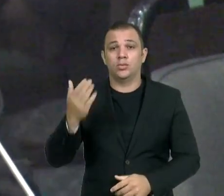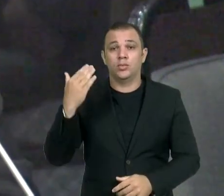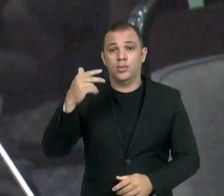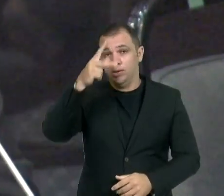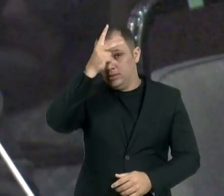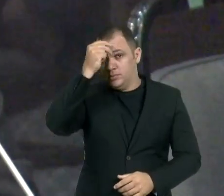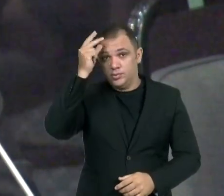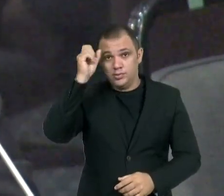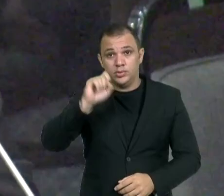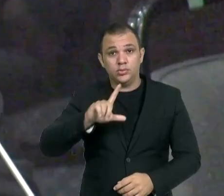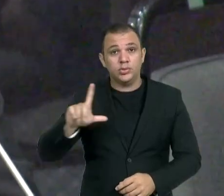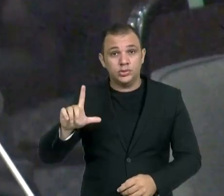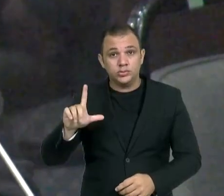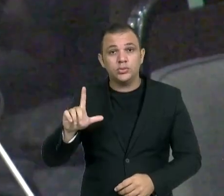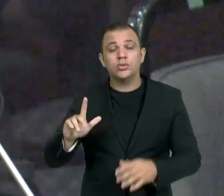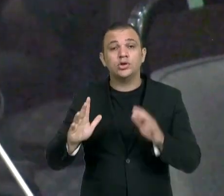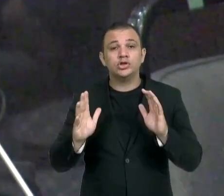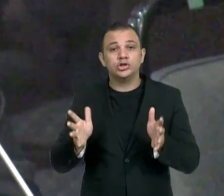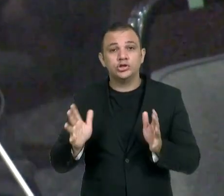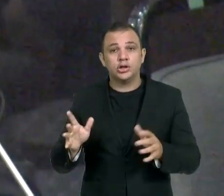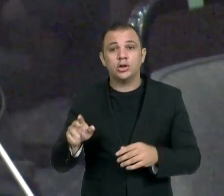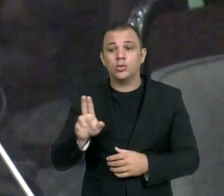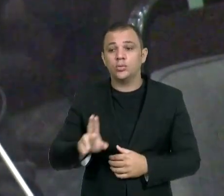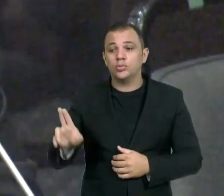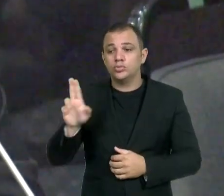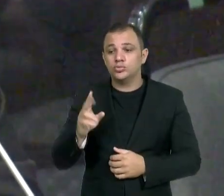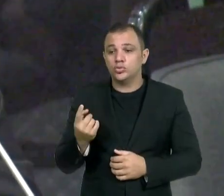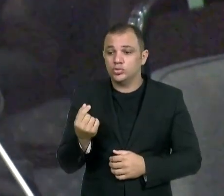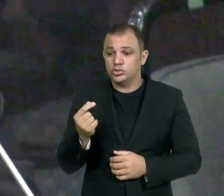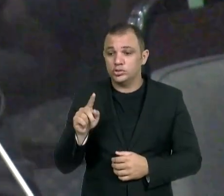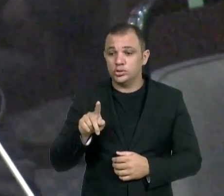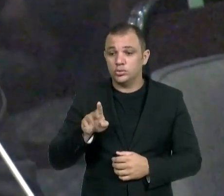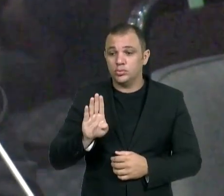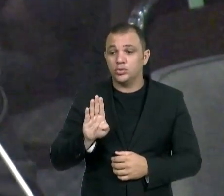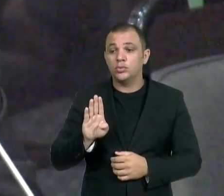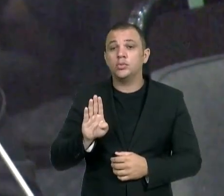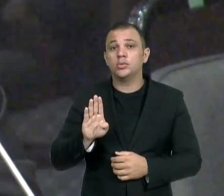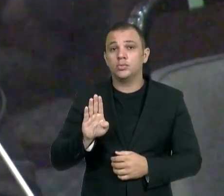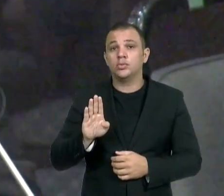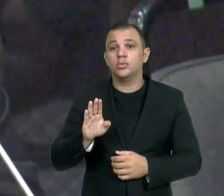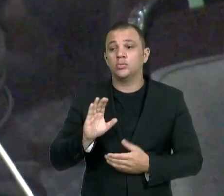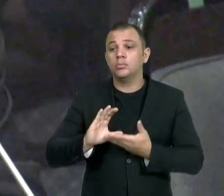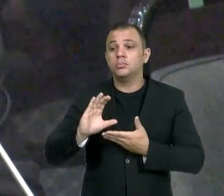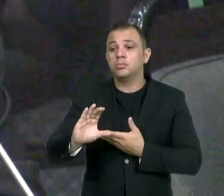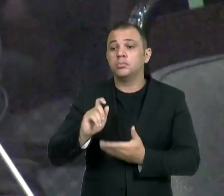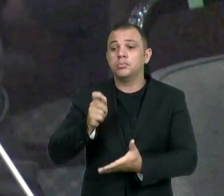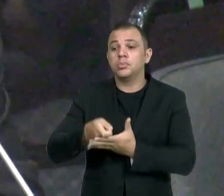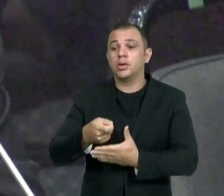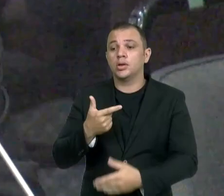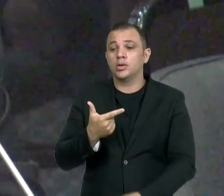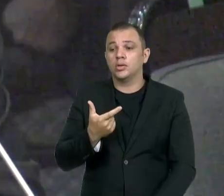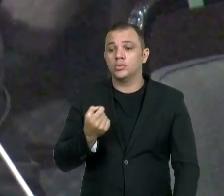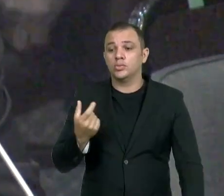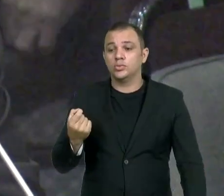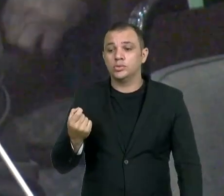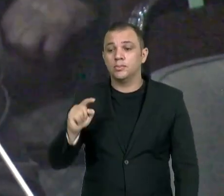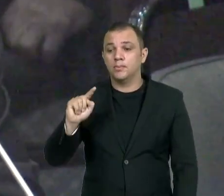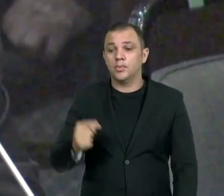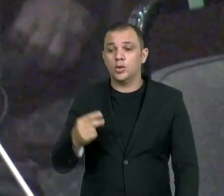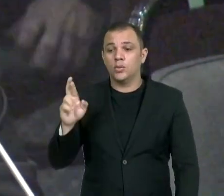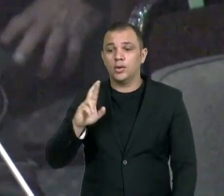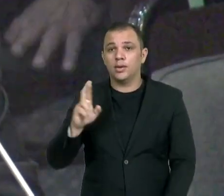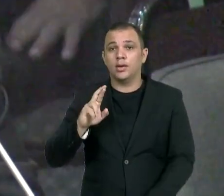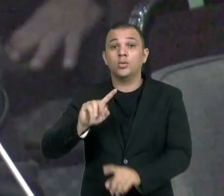Luís fazendo uso de dinheiro público da ordem de R$200 mil, pagando o dobro do